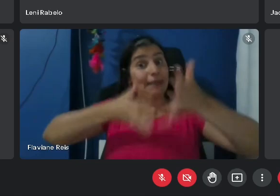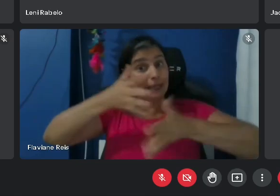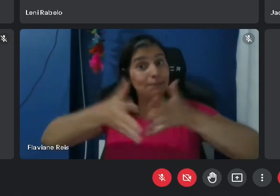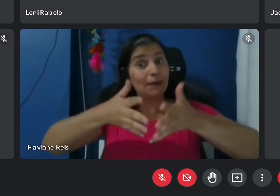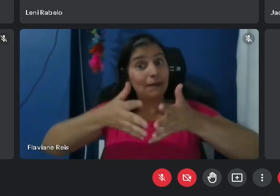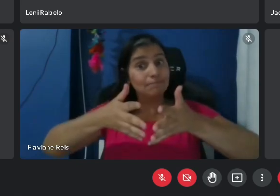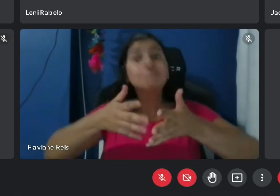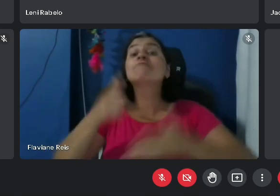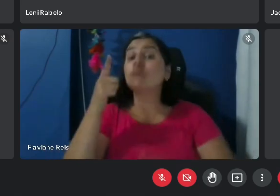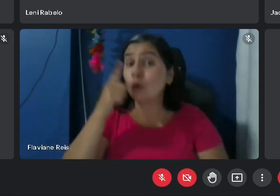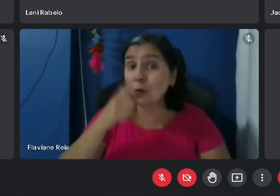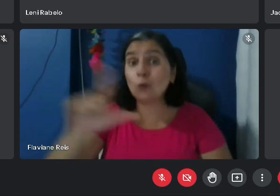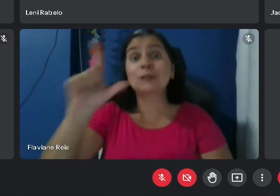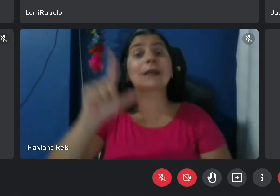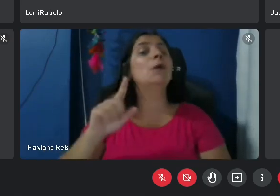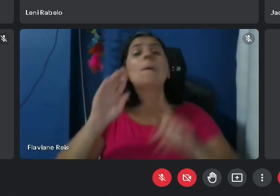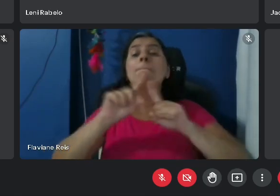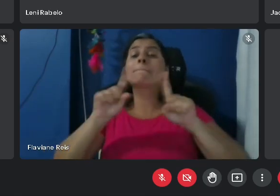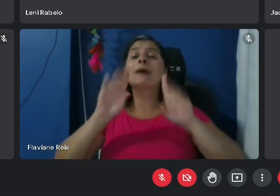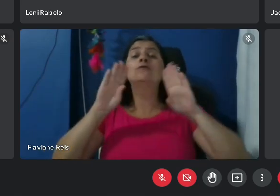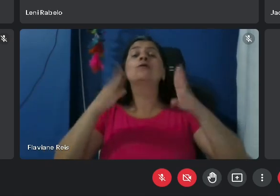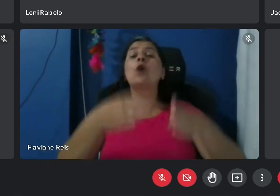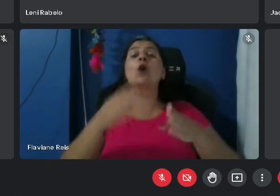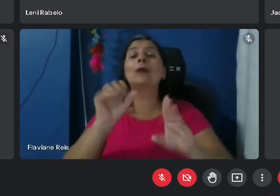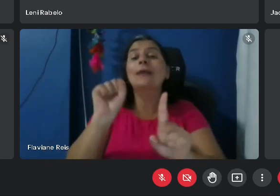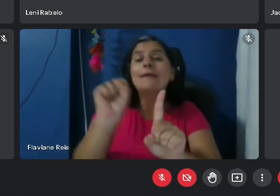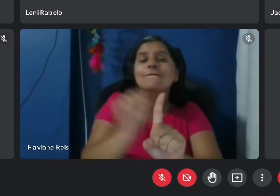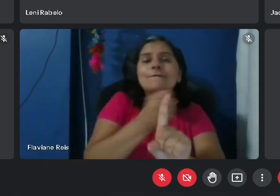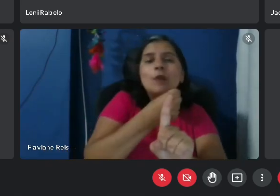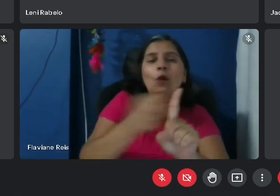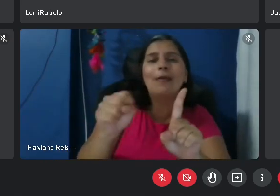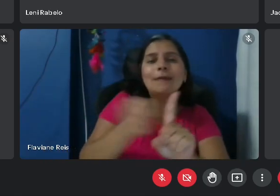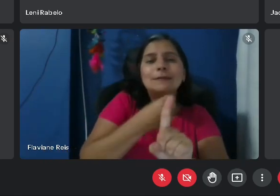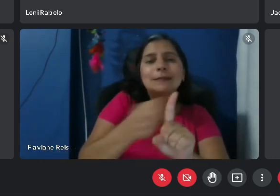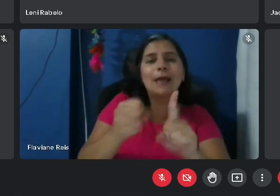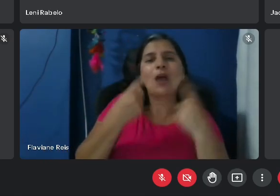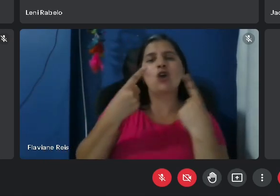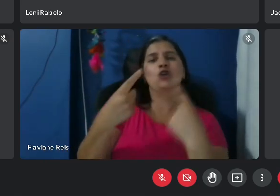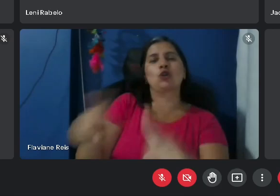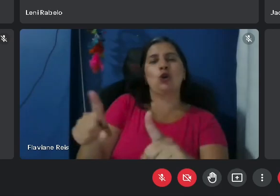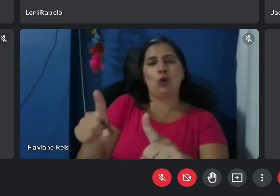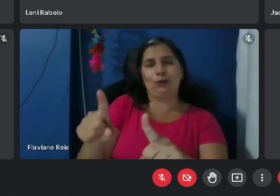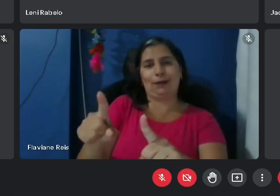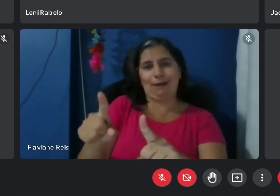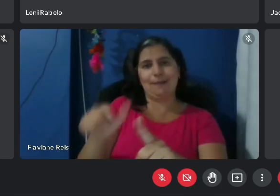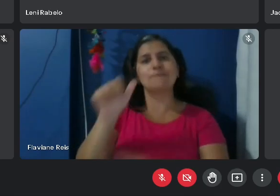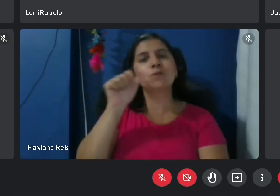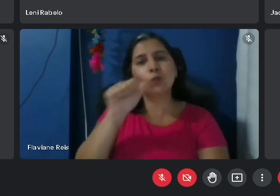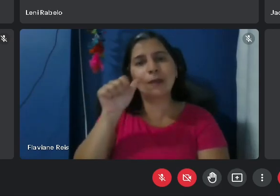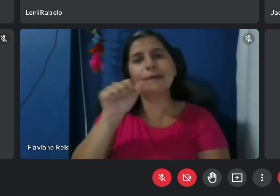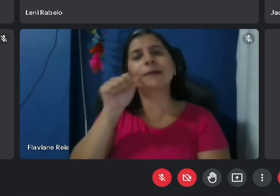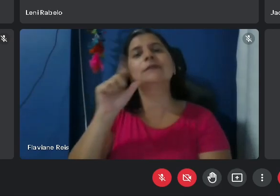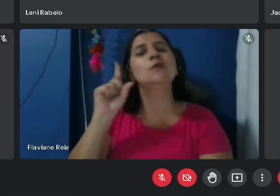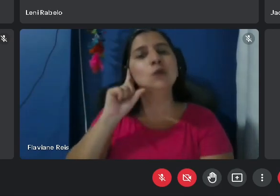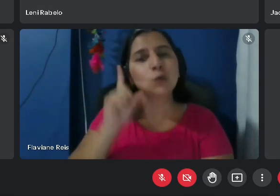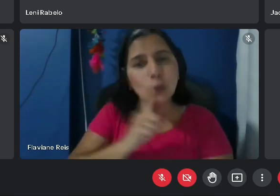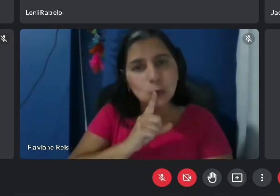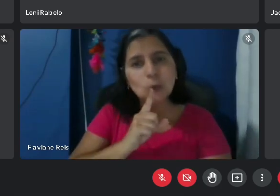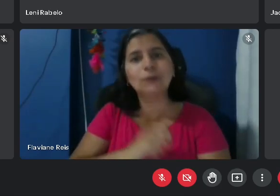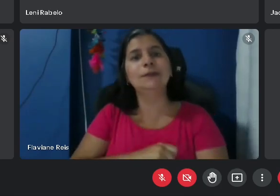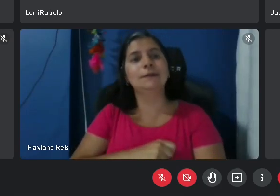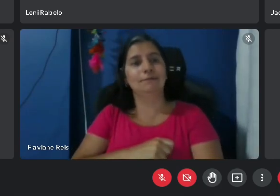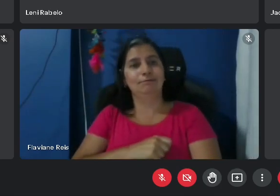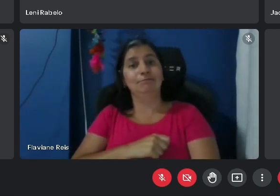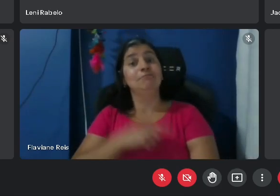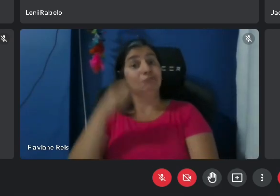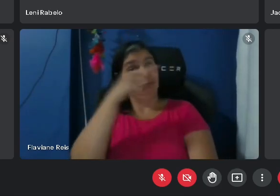O objetivo das Sinais é conseguir, com foco principal nessa luta,